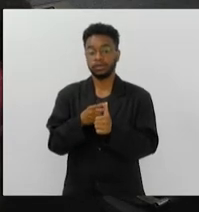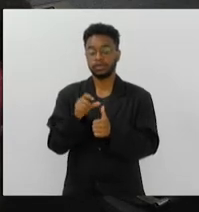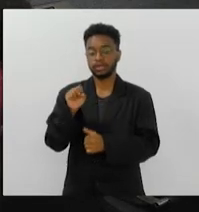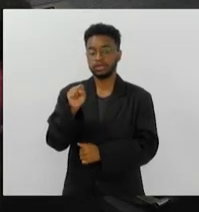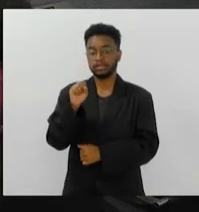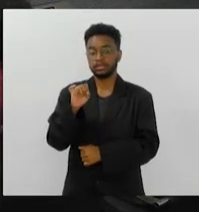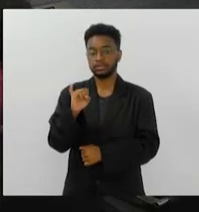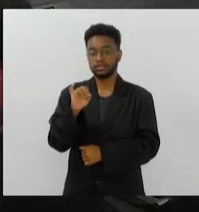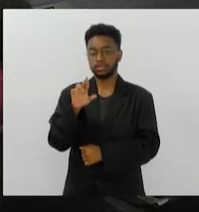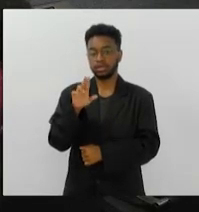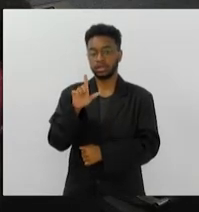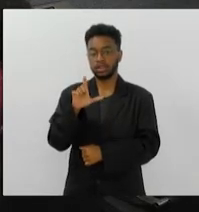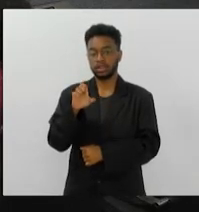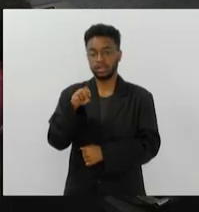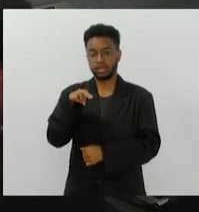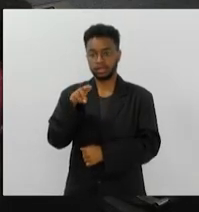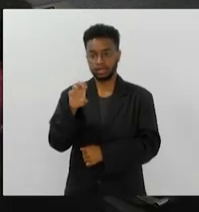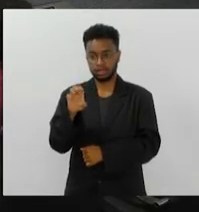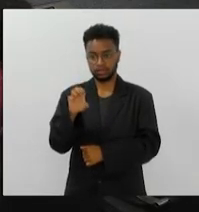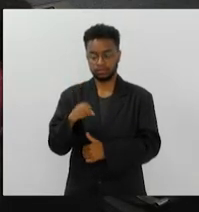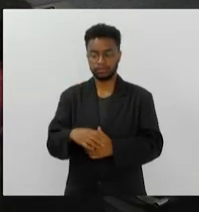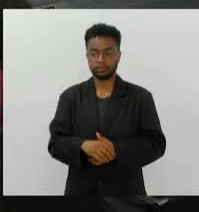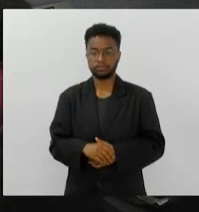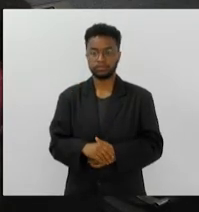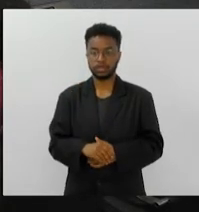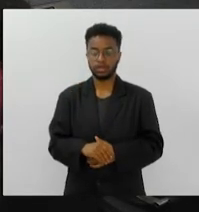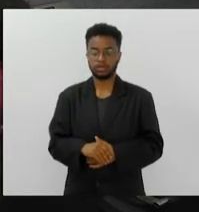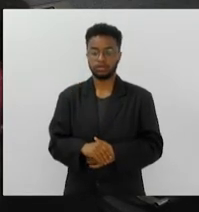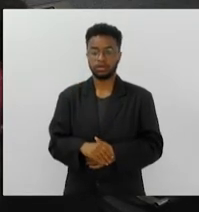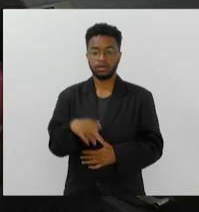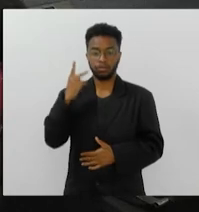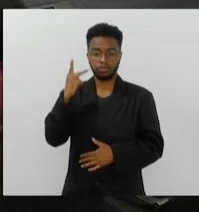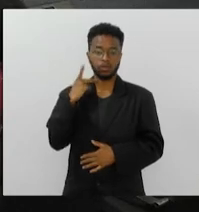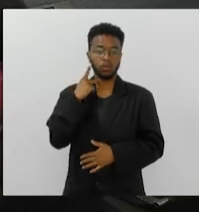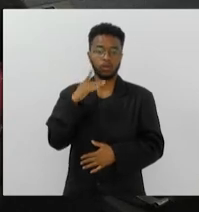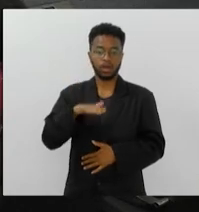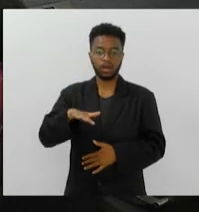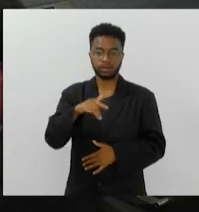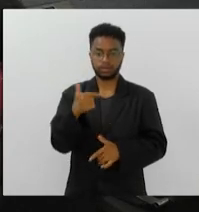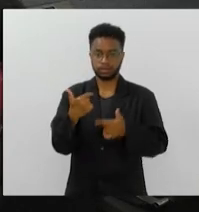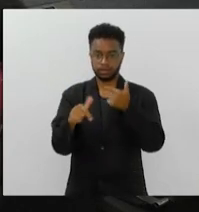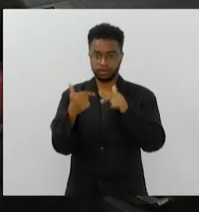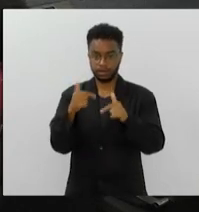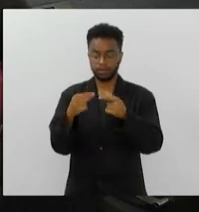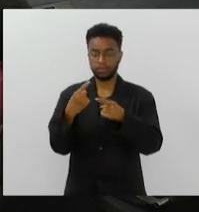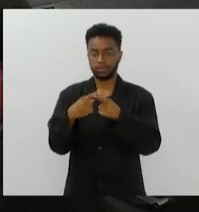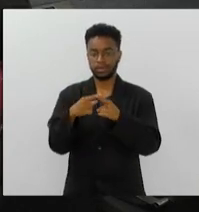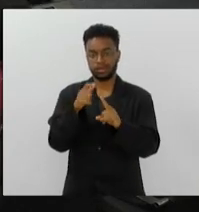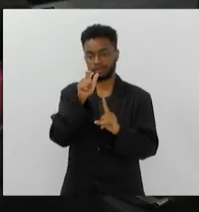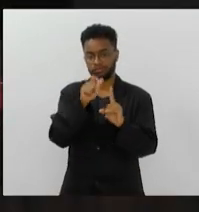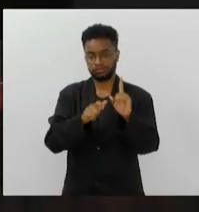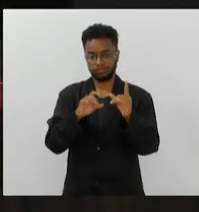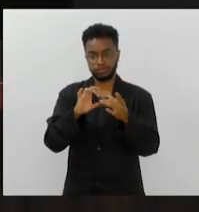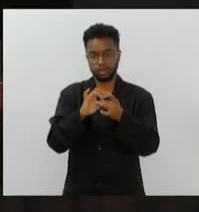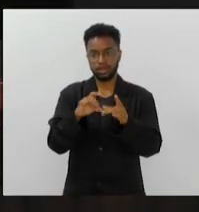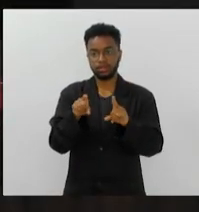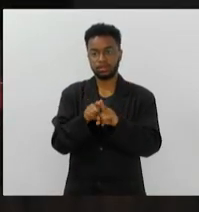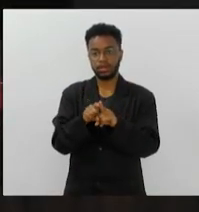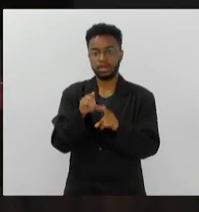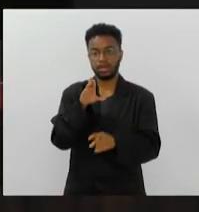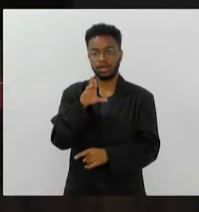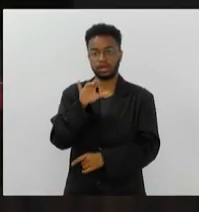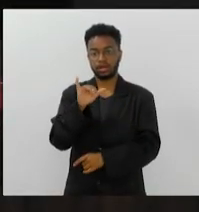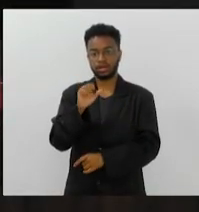Sirlene Luiza Zimmermann, procuradora do trabalho. Foi através dela e doutora Cristina que eu